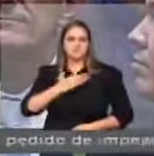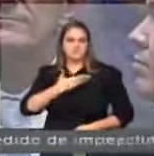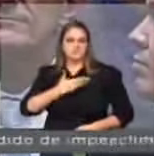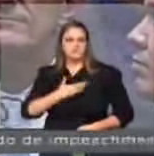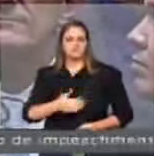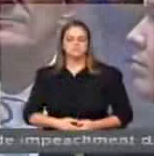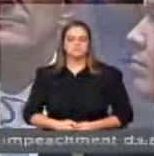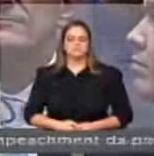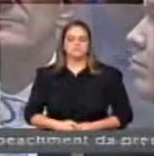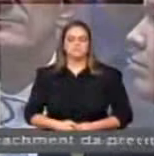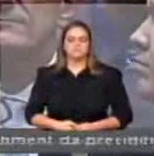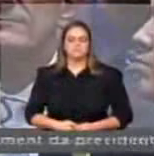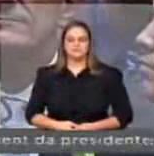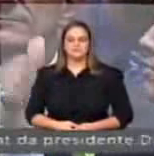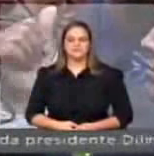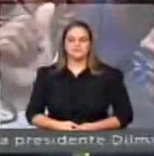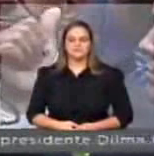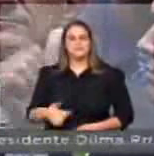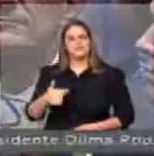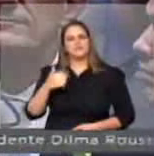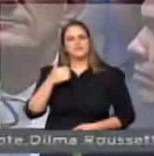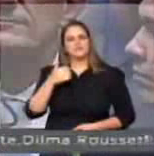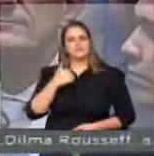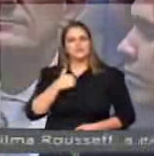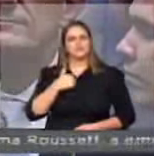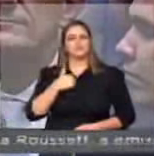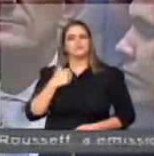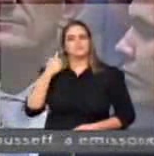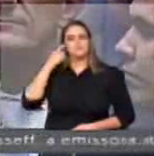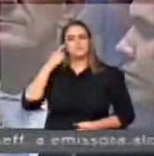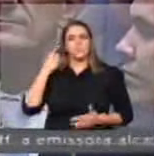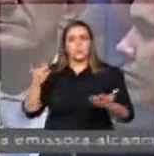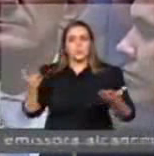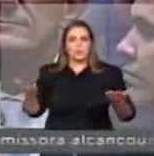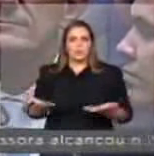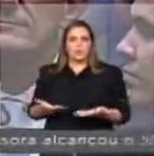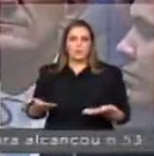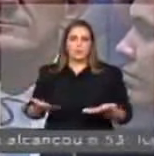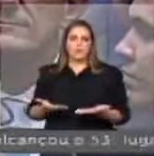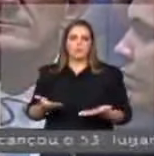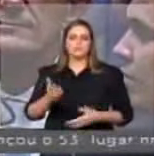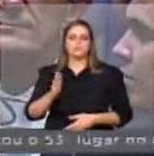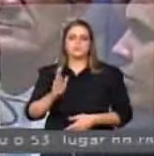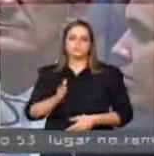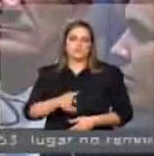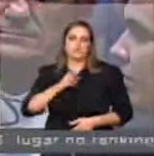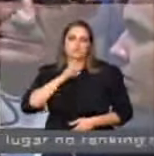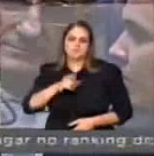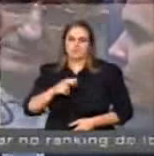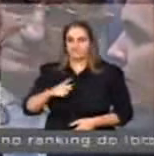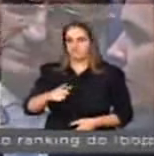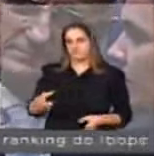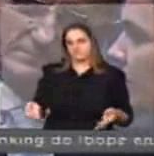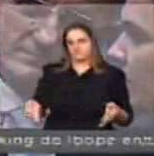Não acredito que o resultado de hoje, já consagrado por esta casa,